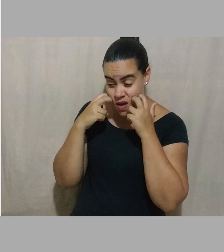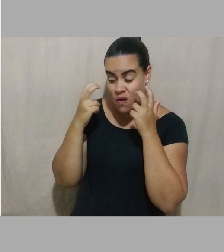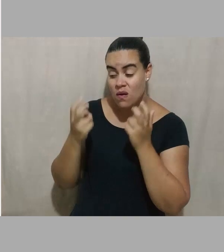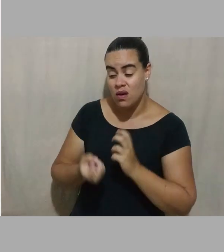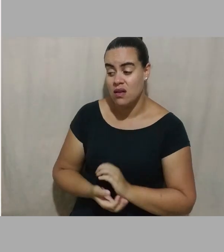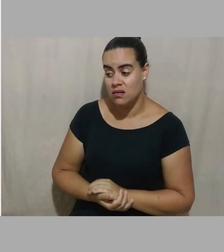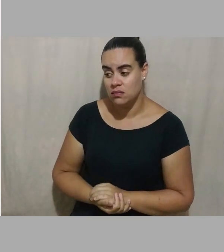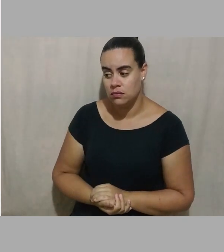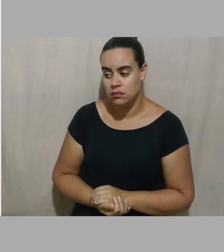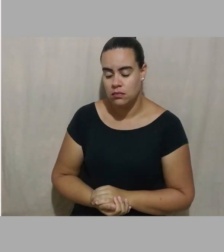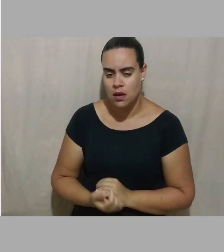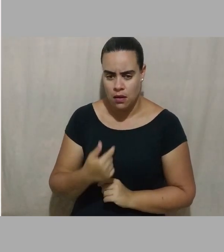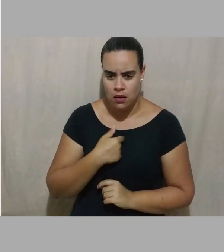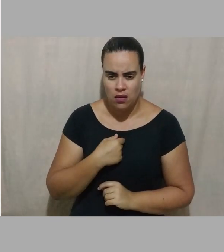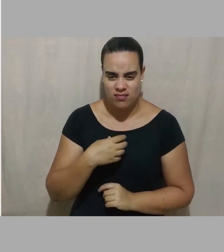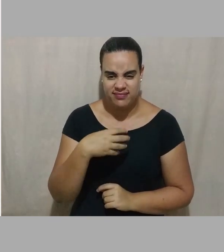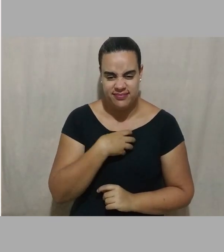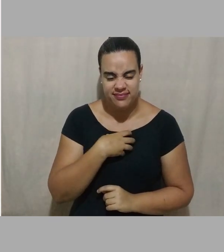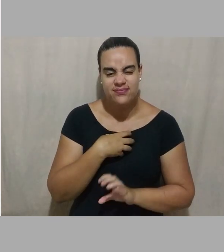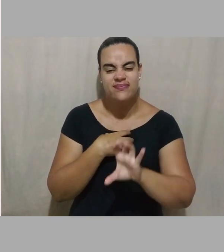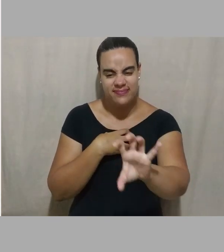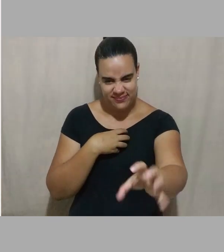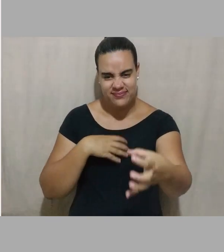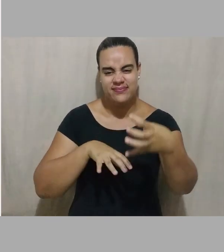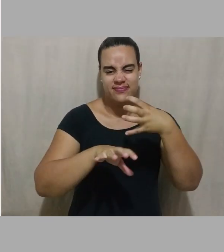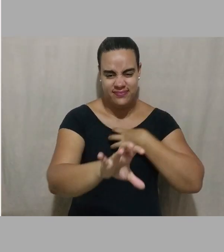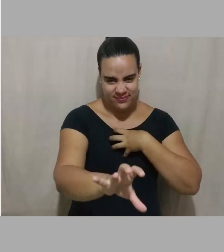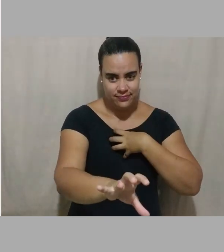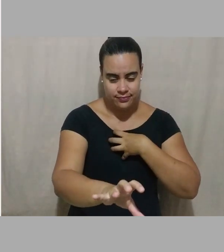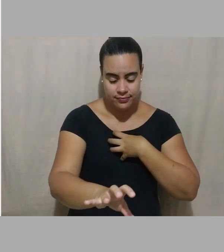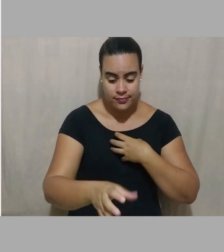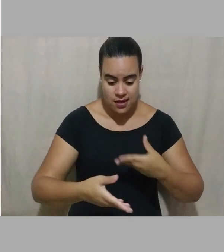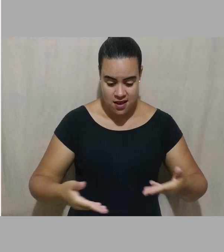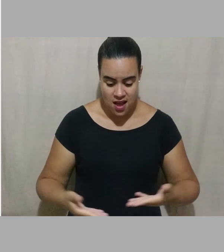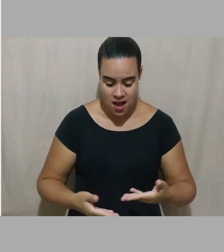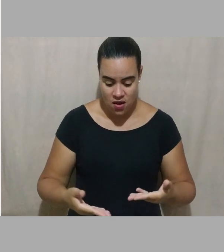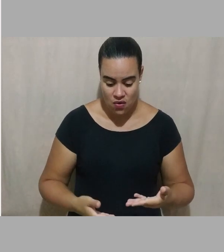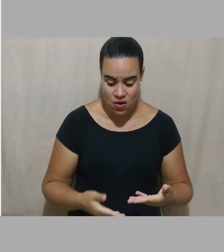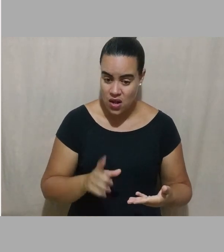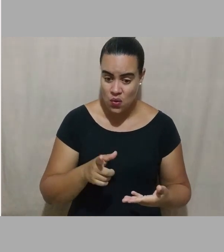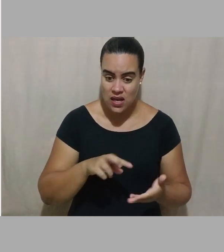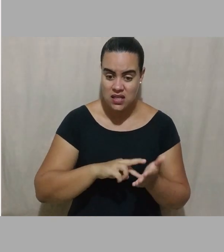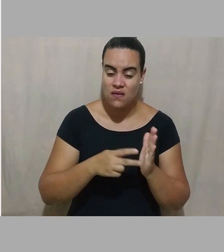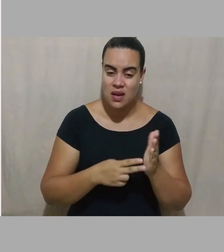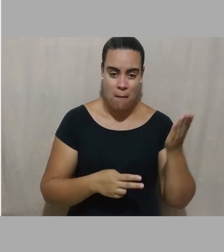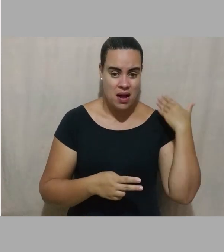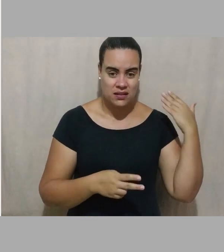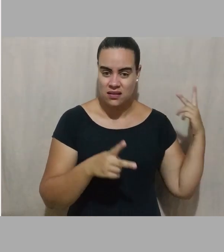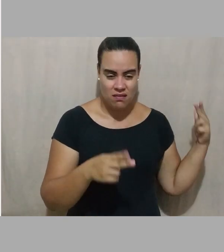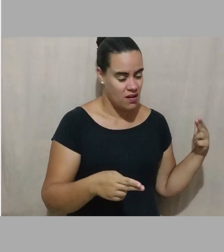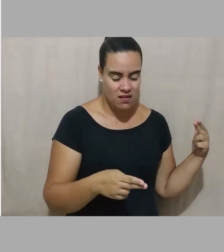Eu me identifiquei com aquele sentimento. Numa realidade em que o presente não reflete o passado e no futuro a gente nem